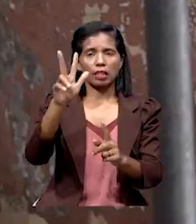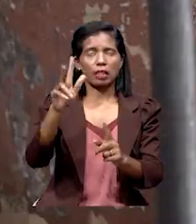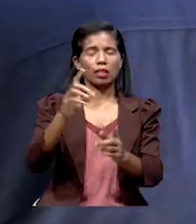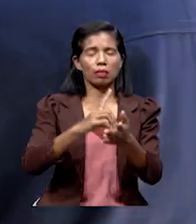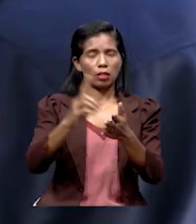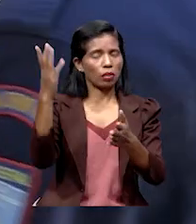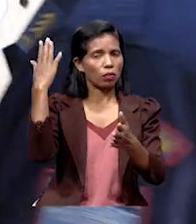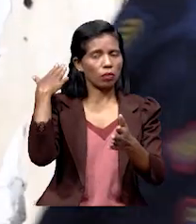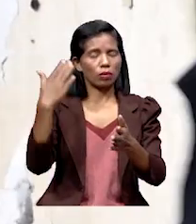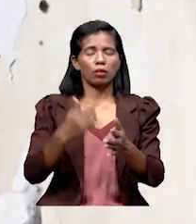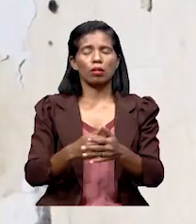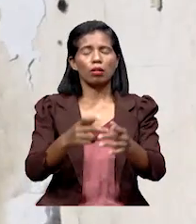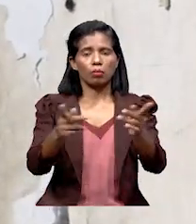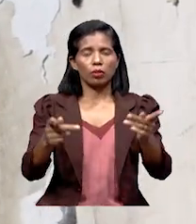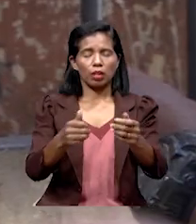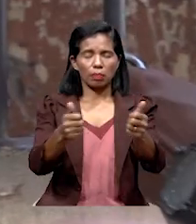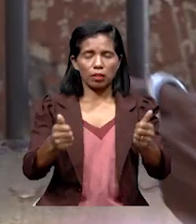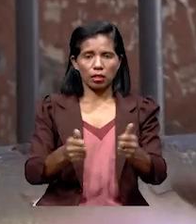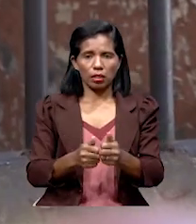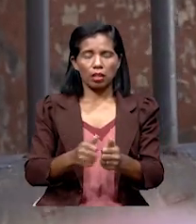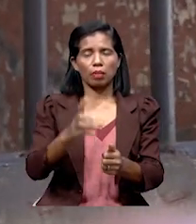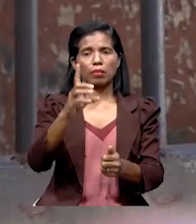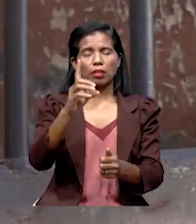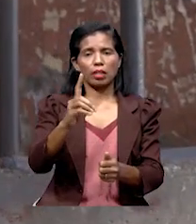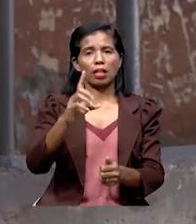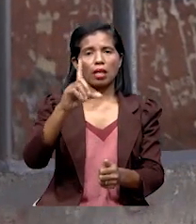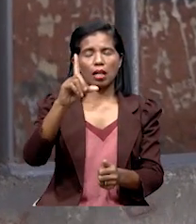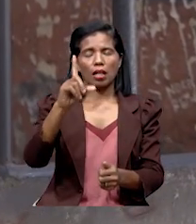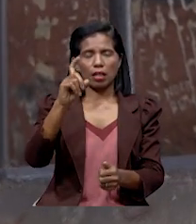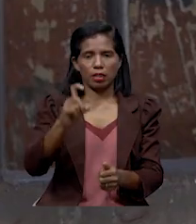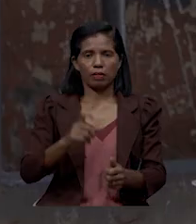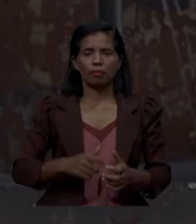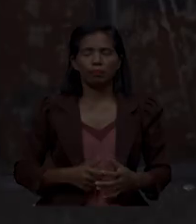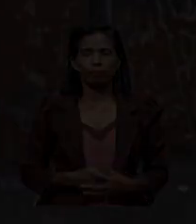Suco Cumoro, posto administrativo Dom Aleixo. Napolão Sever, Dilma Suzetti, GMN.